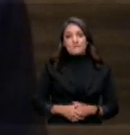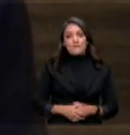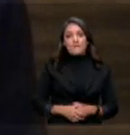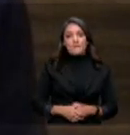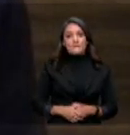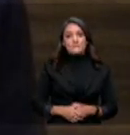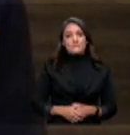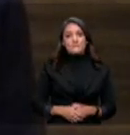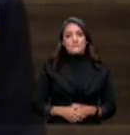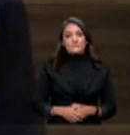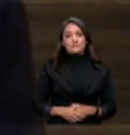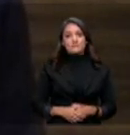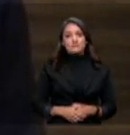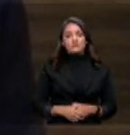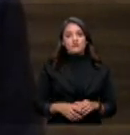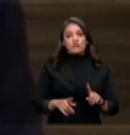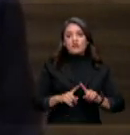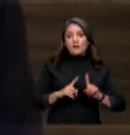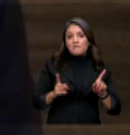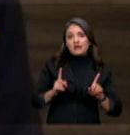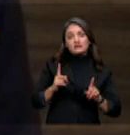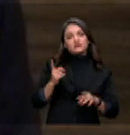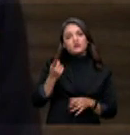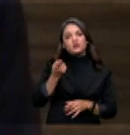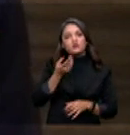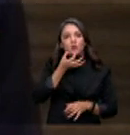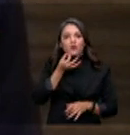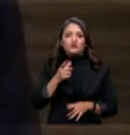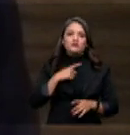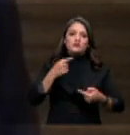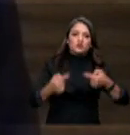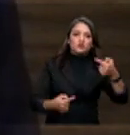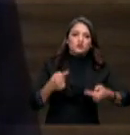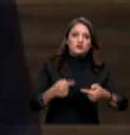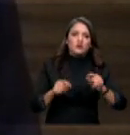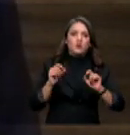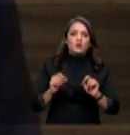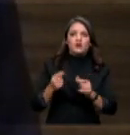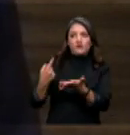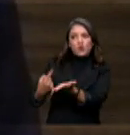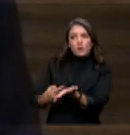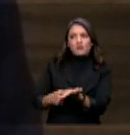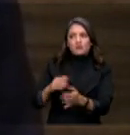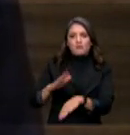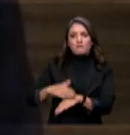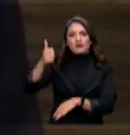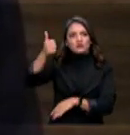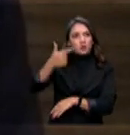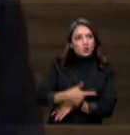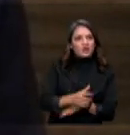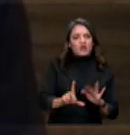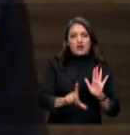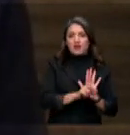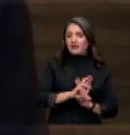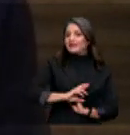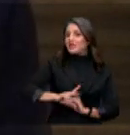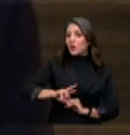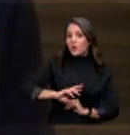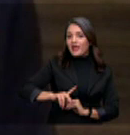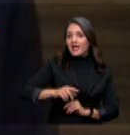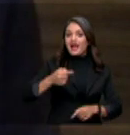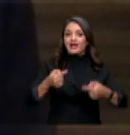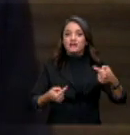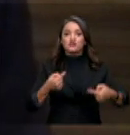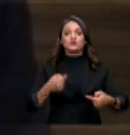aqui esteja em discussão a prevalência do negociado sobre o legislado. Aqui está em